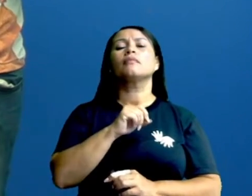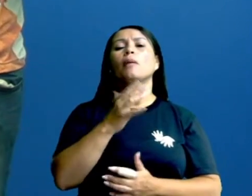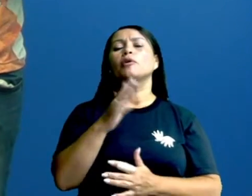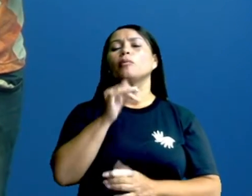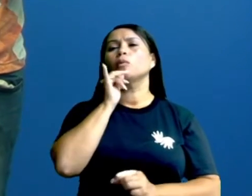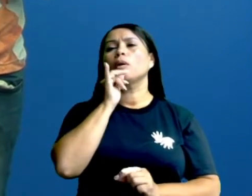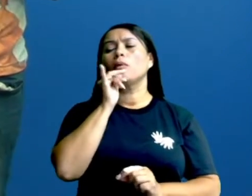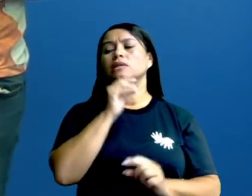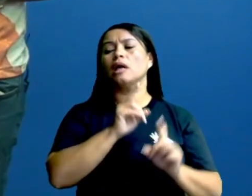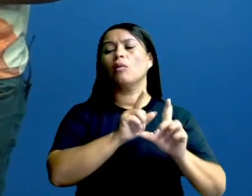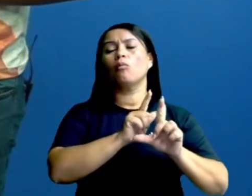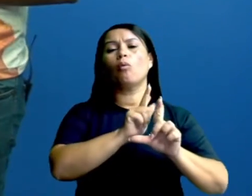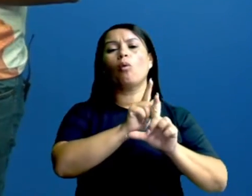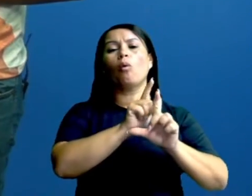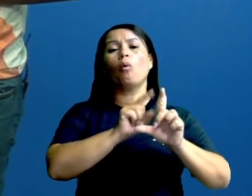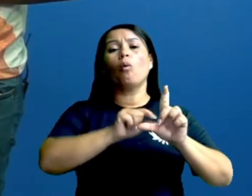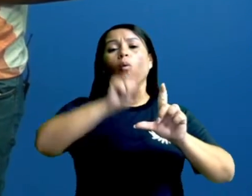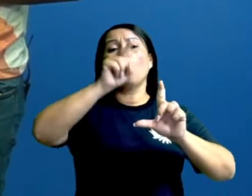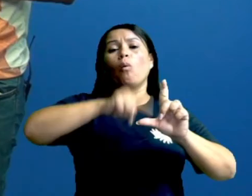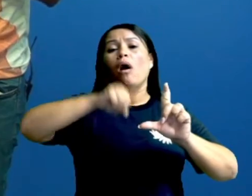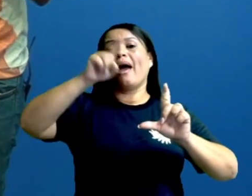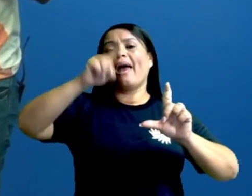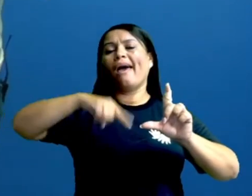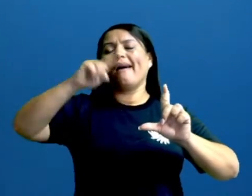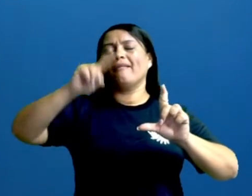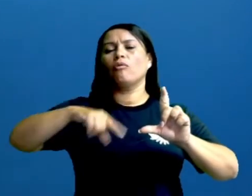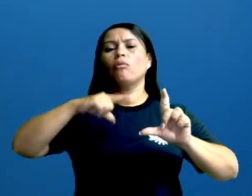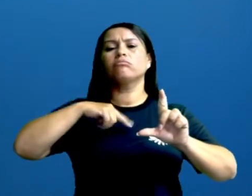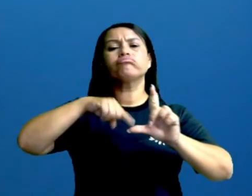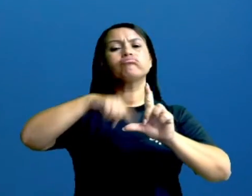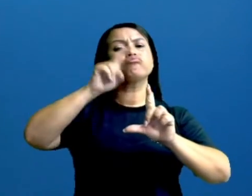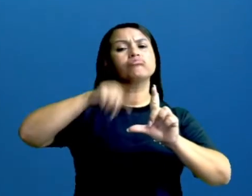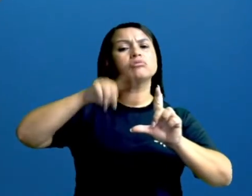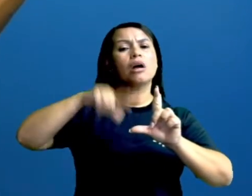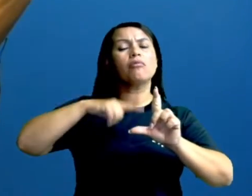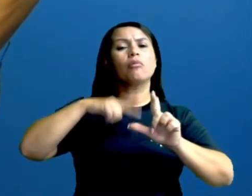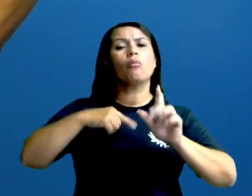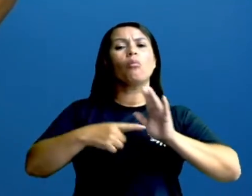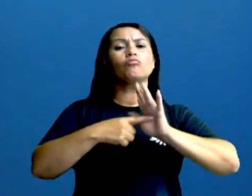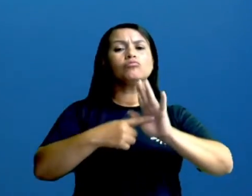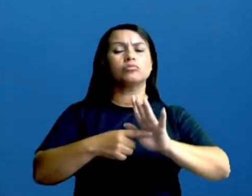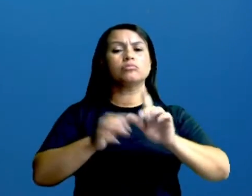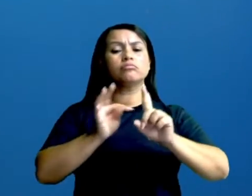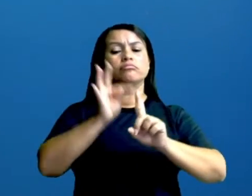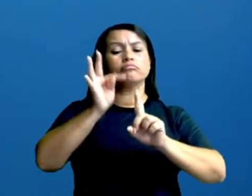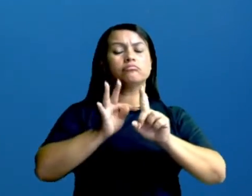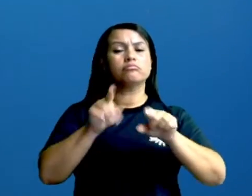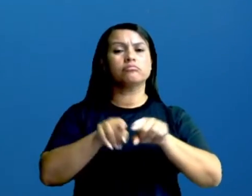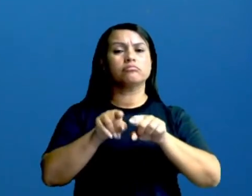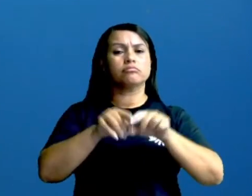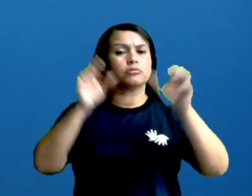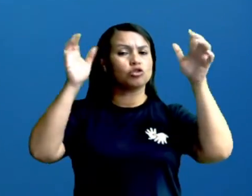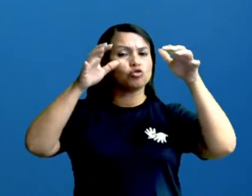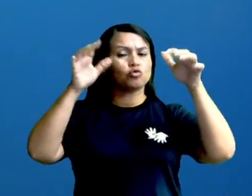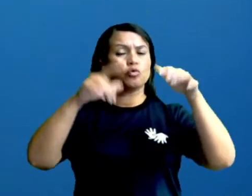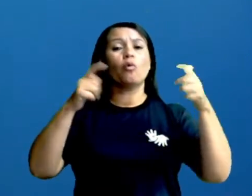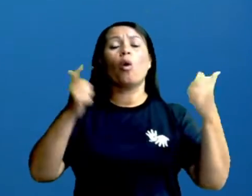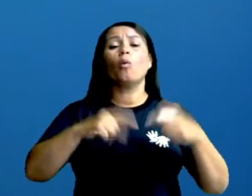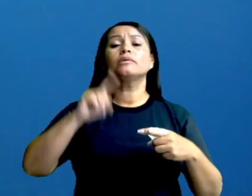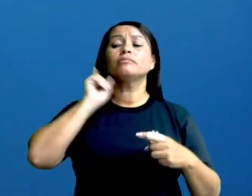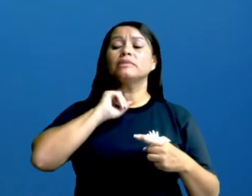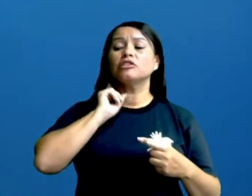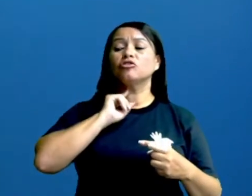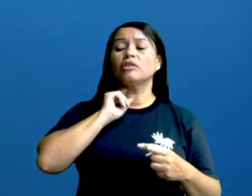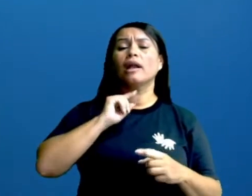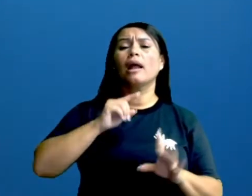que caiu em determinado lugar, né, em determinada época do ano. E aí a gente tem o seguinte, ó, a cidade de Poços de Caldas, Minas Gerais,